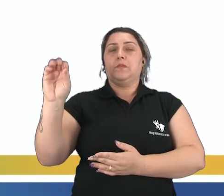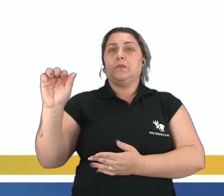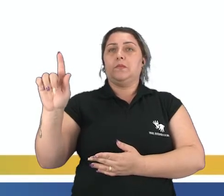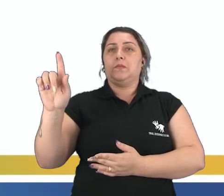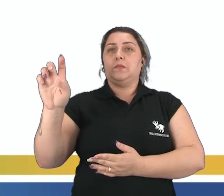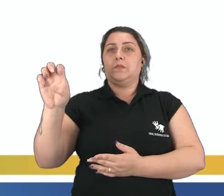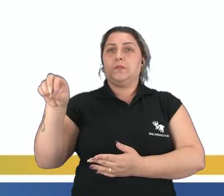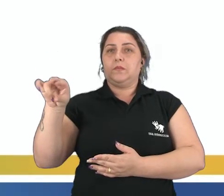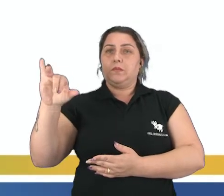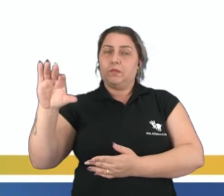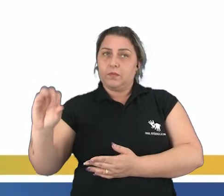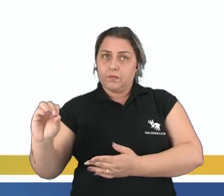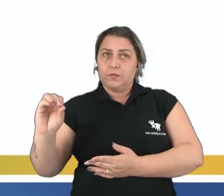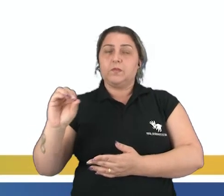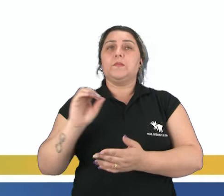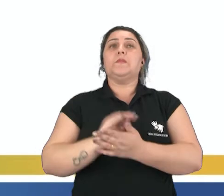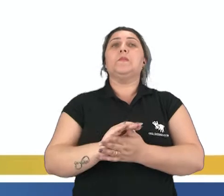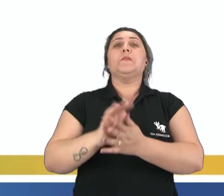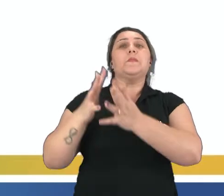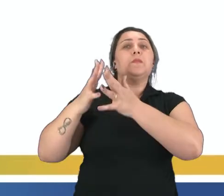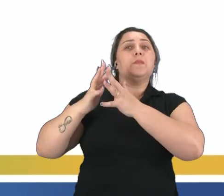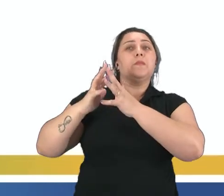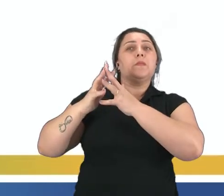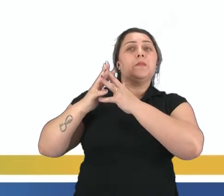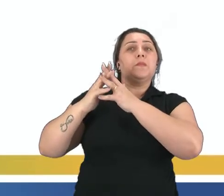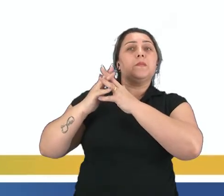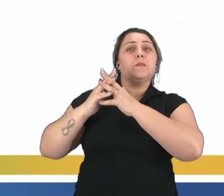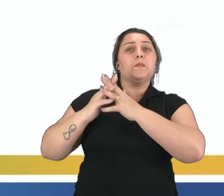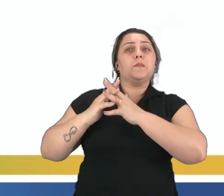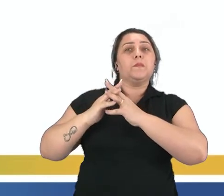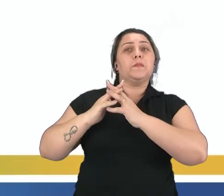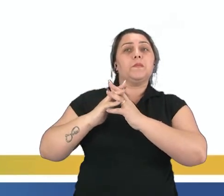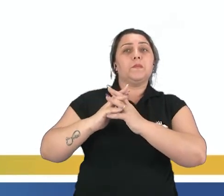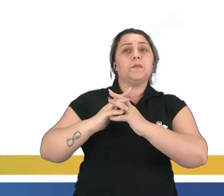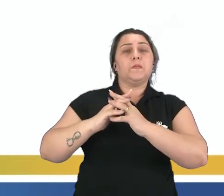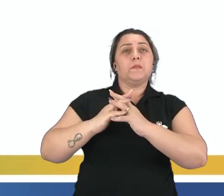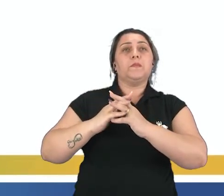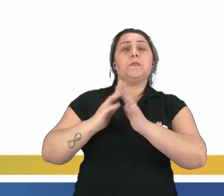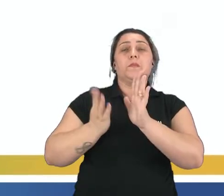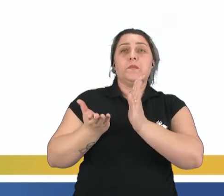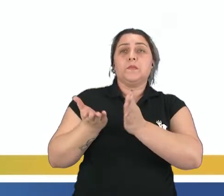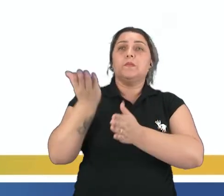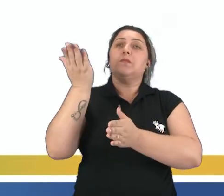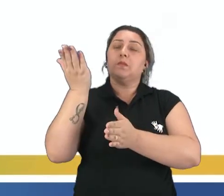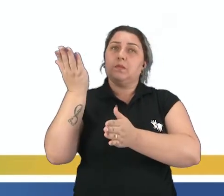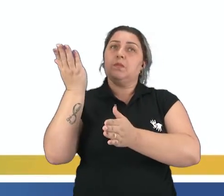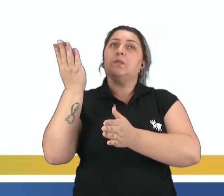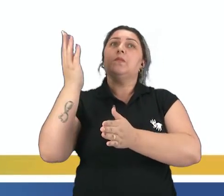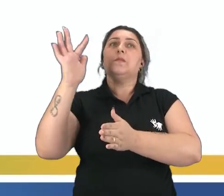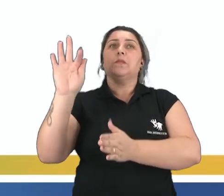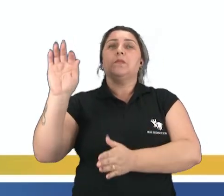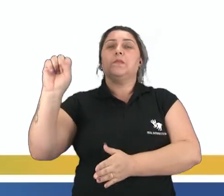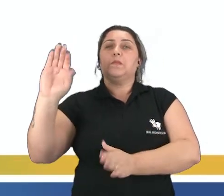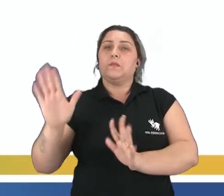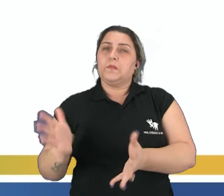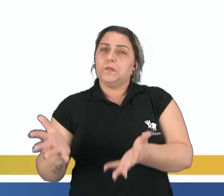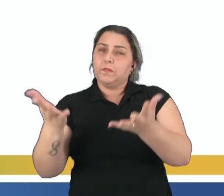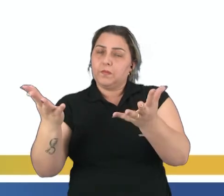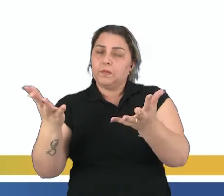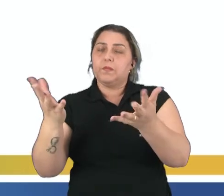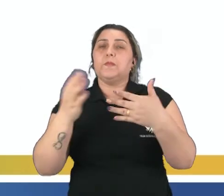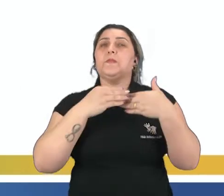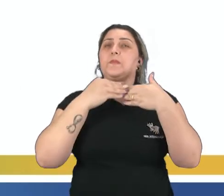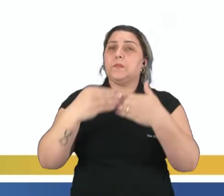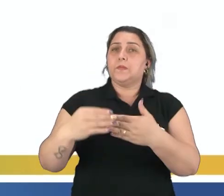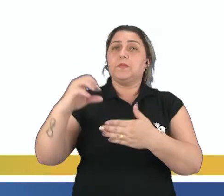folicular é quando o cérebro ele vai aumentar a produção de FSH, do hormônio folículo estimulante, que vai